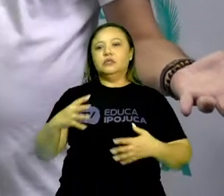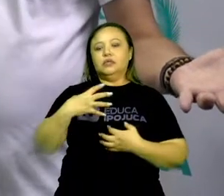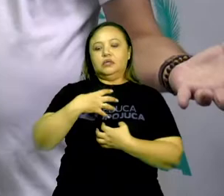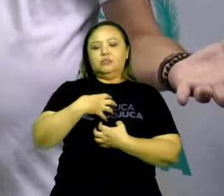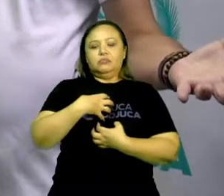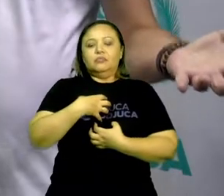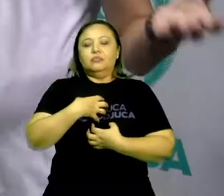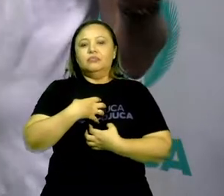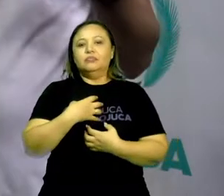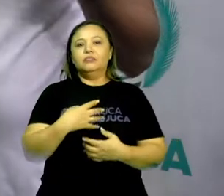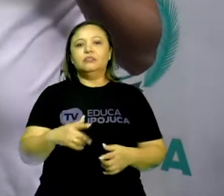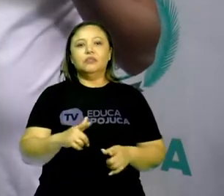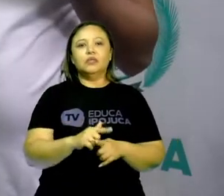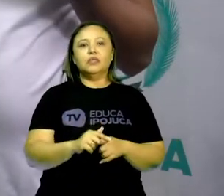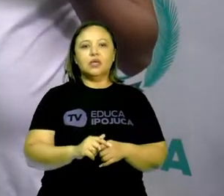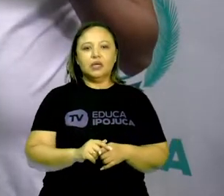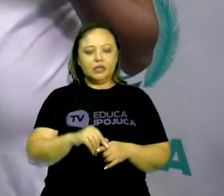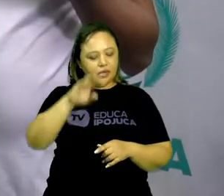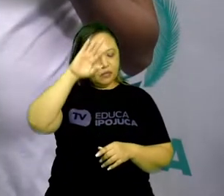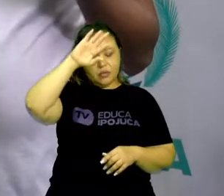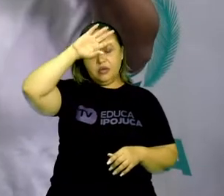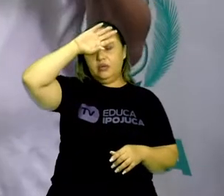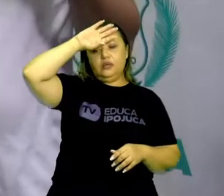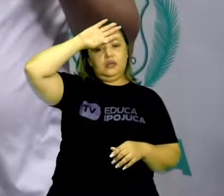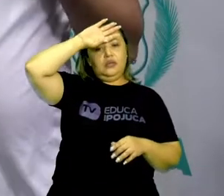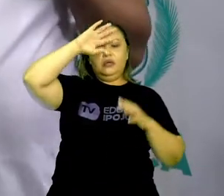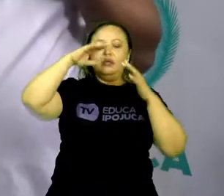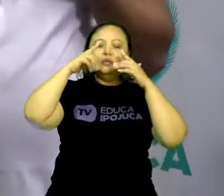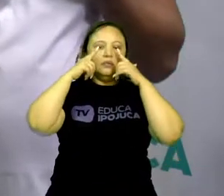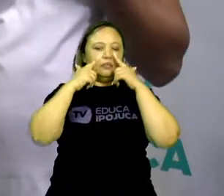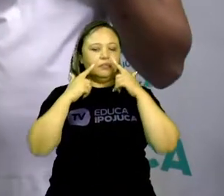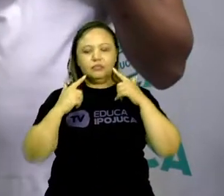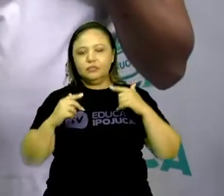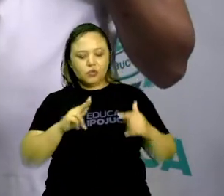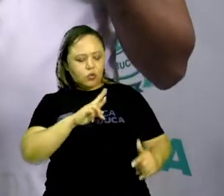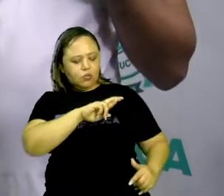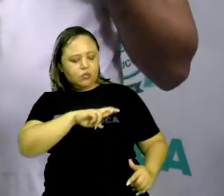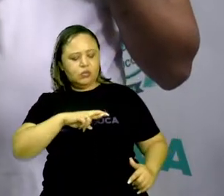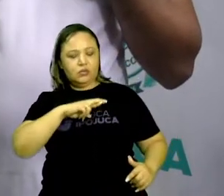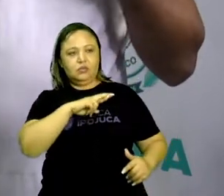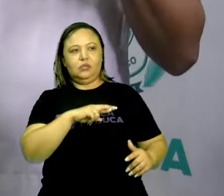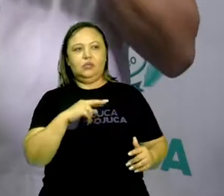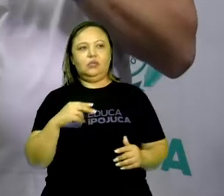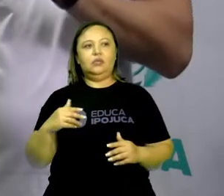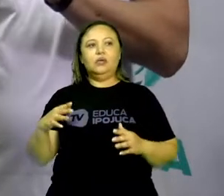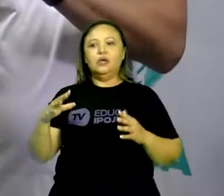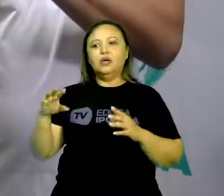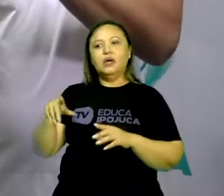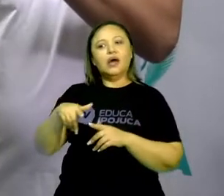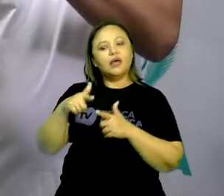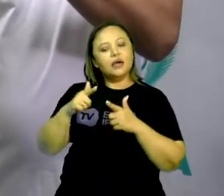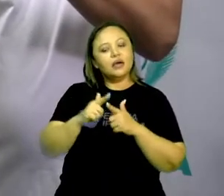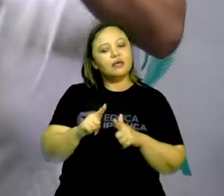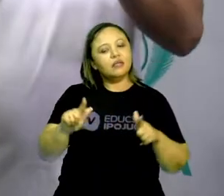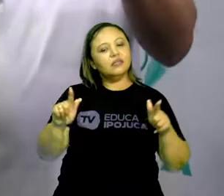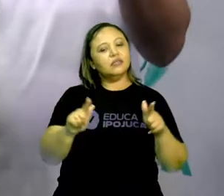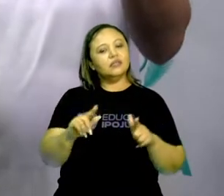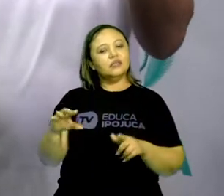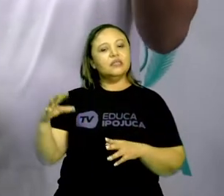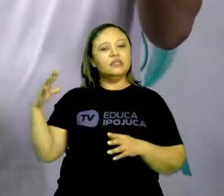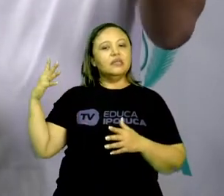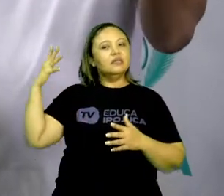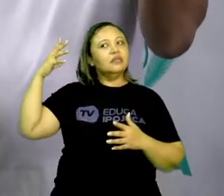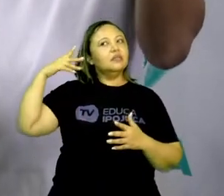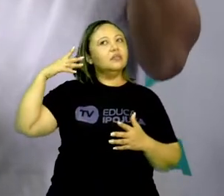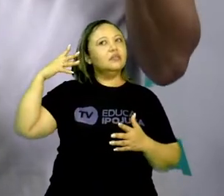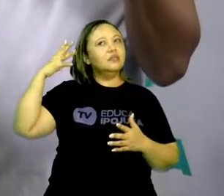cena. É uma cena dramática, é uma cena romântica. E entra aquela música romântica para que a